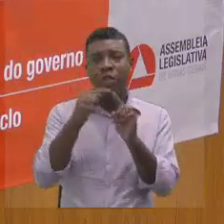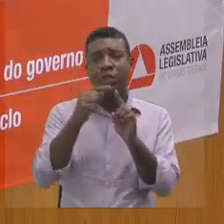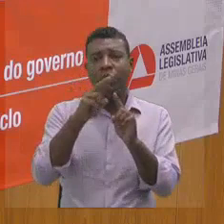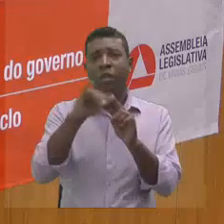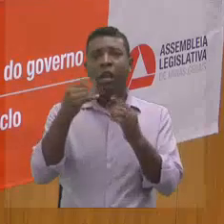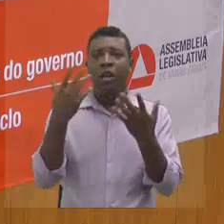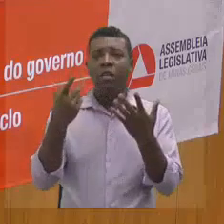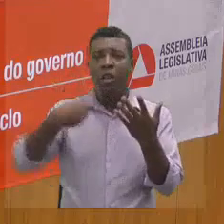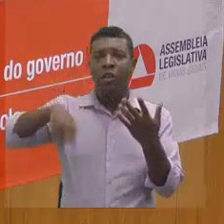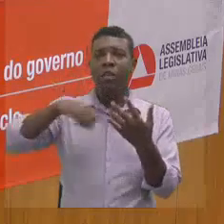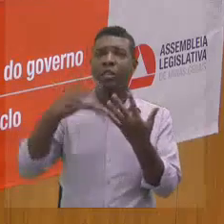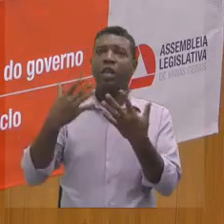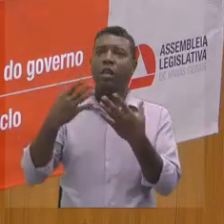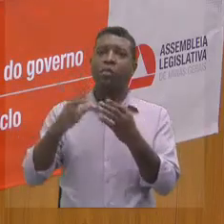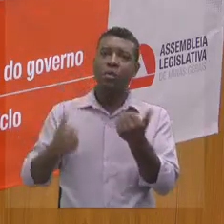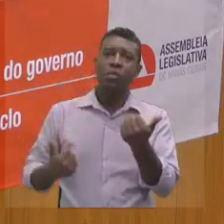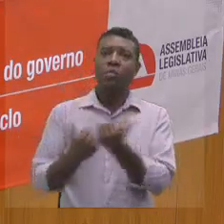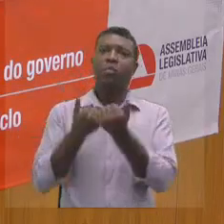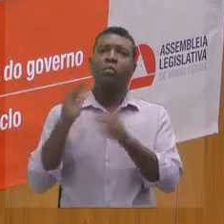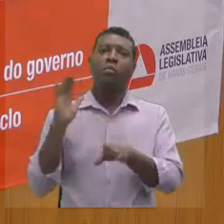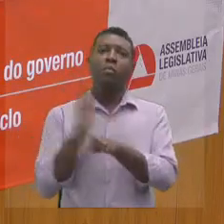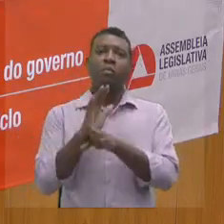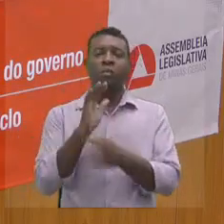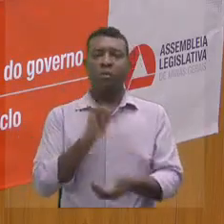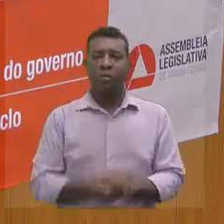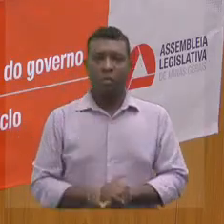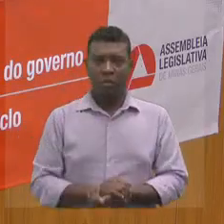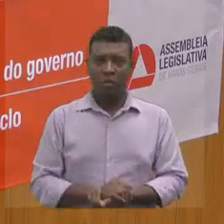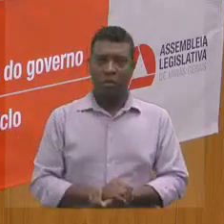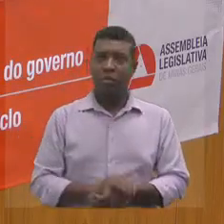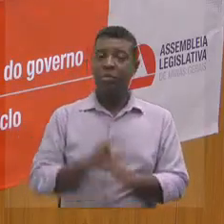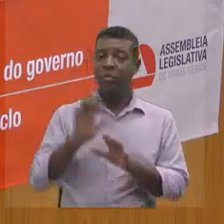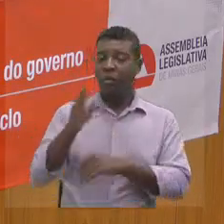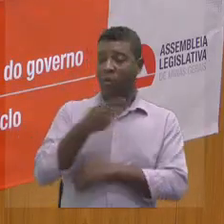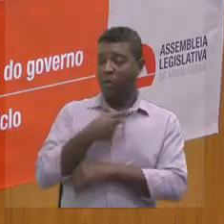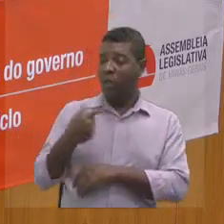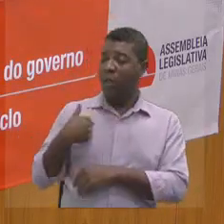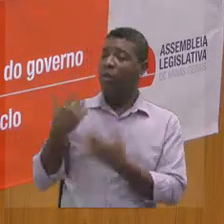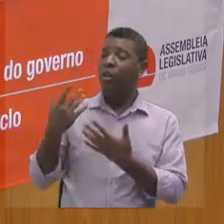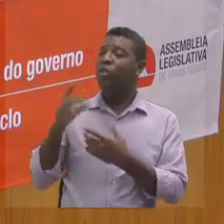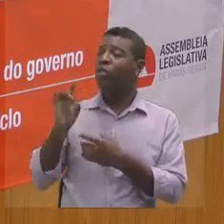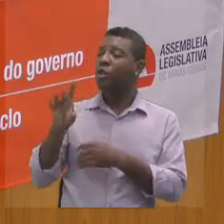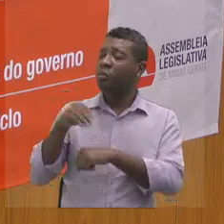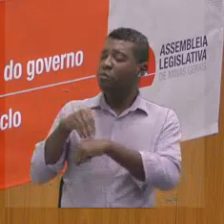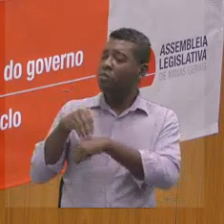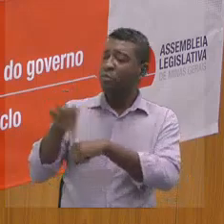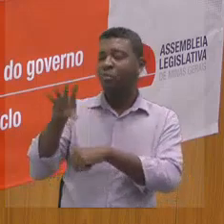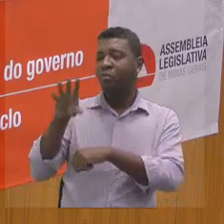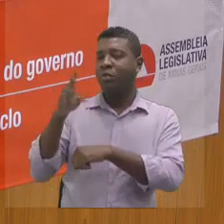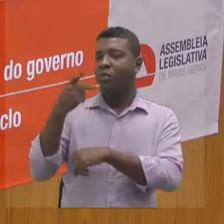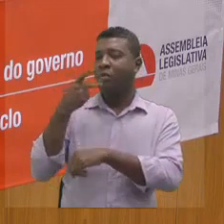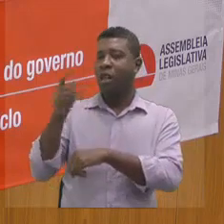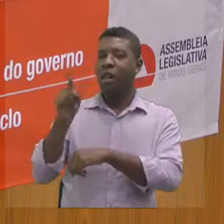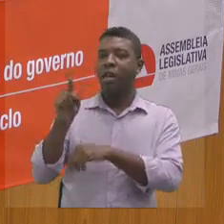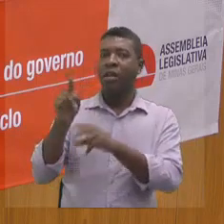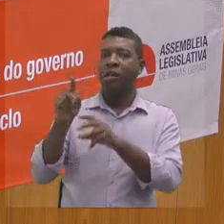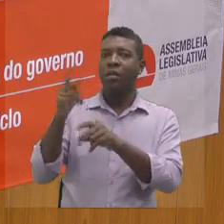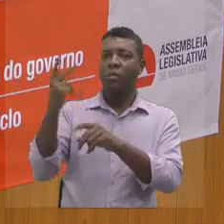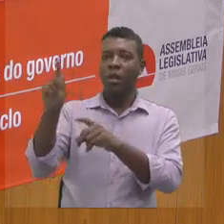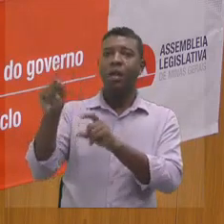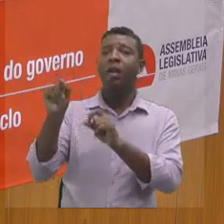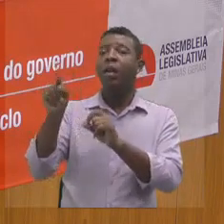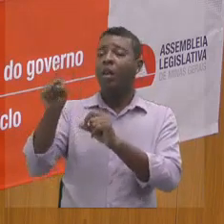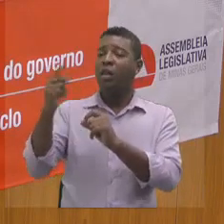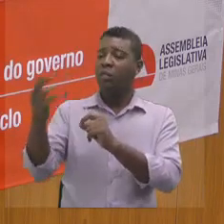Presidente eu quero só dizer ao secretário diante das respostas que ele deu